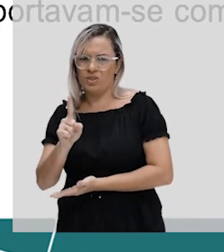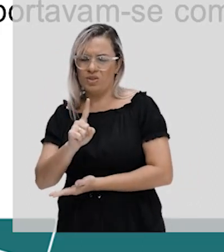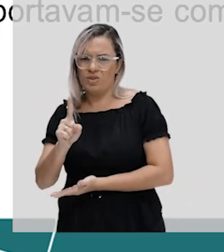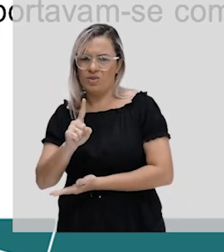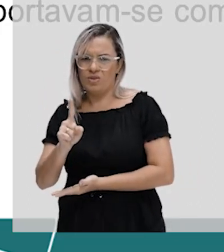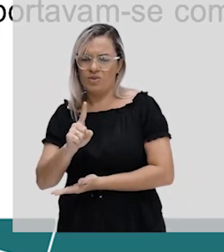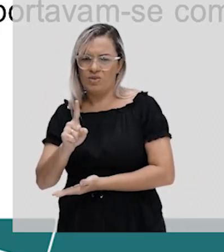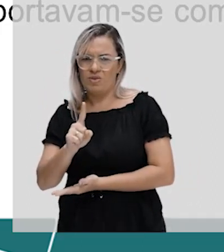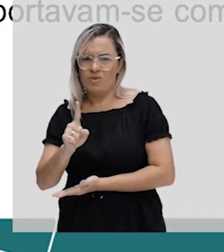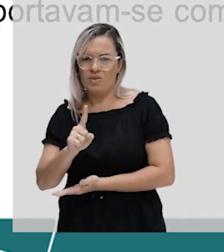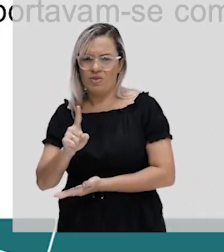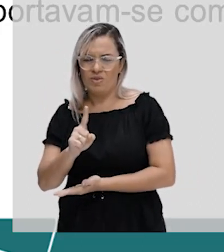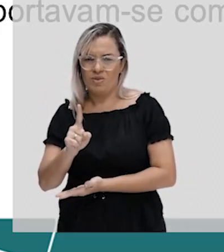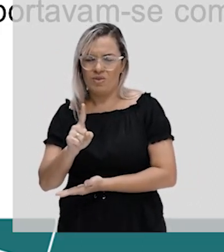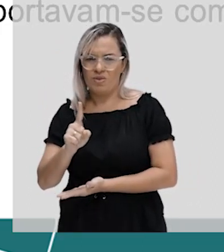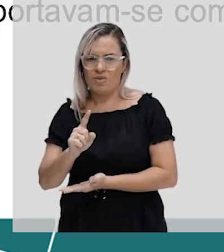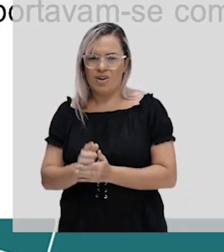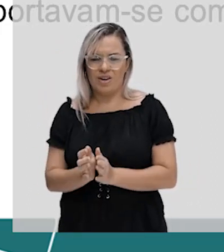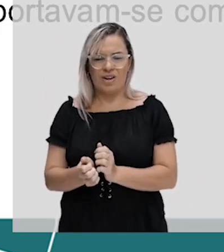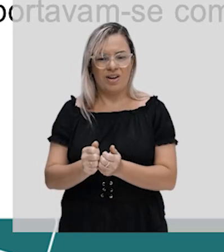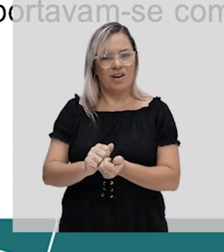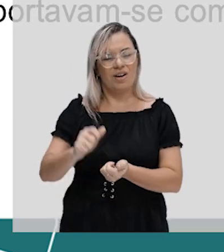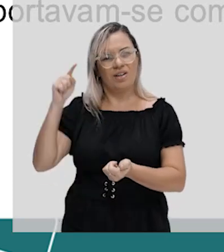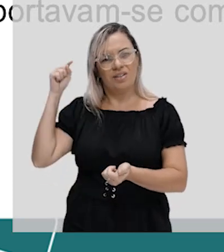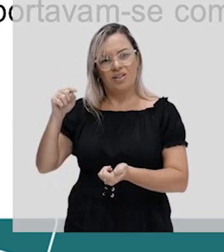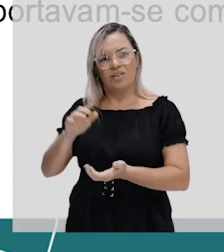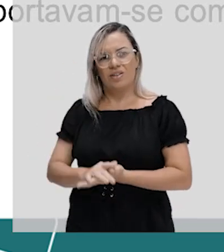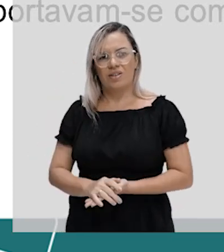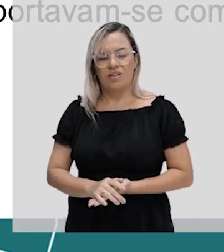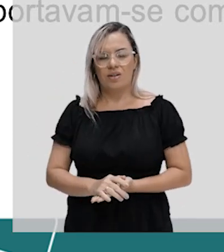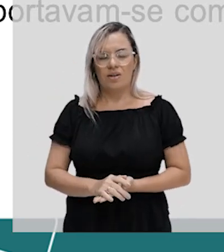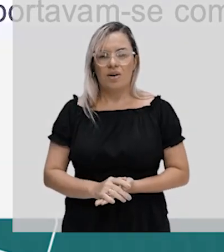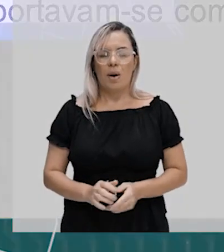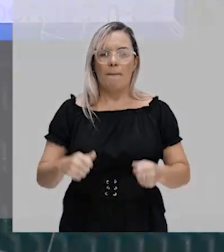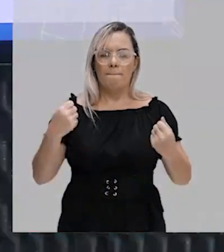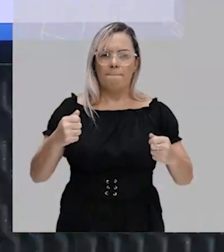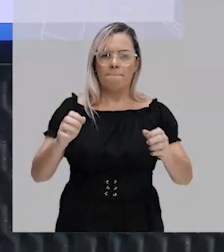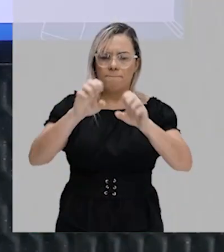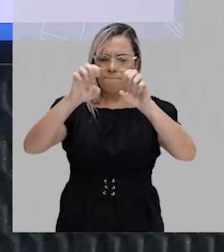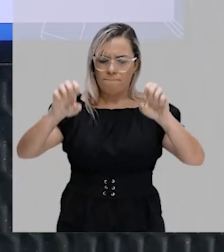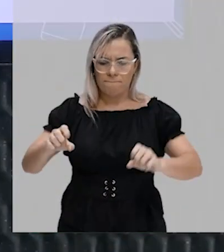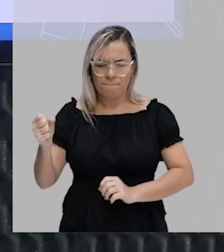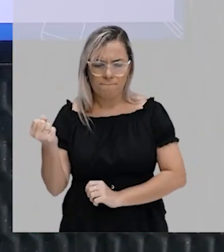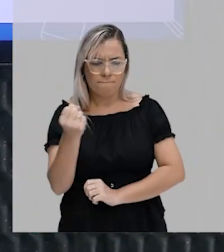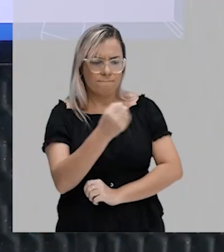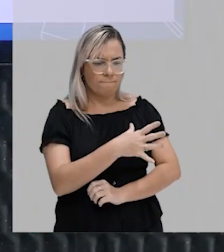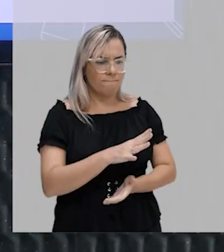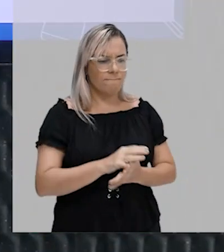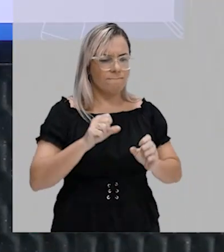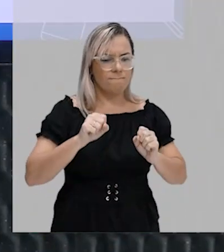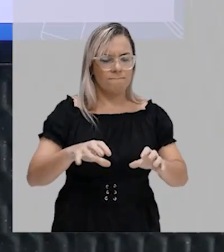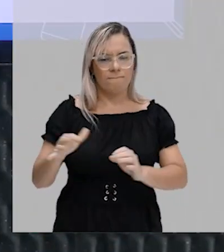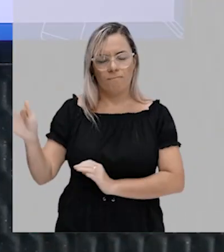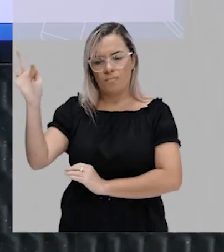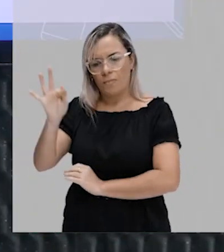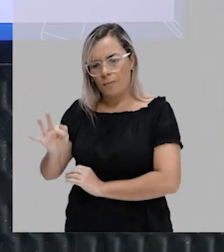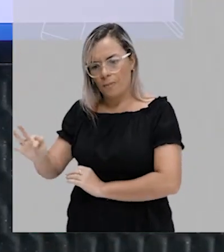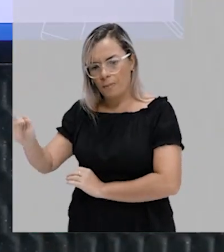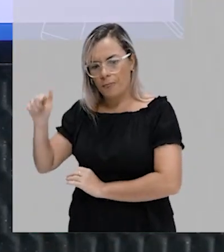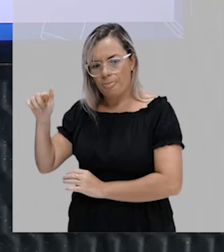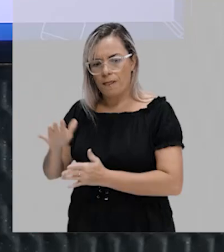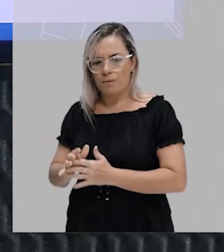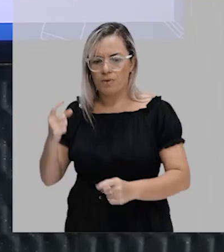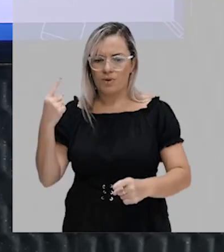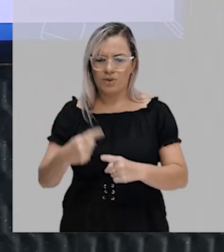adequada. E precisava-se, portanto, de uma nova estruturação da educação na França, pois elas estavam amplamente